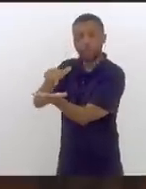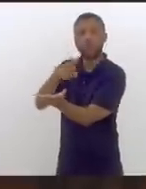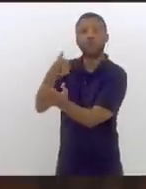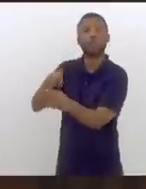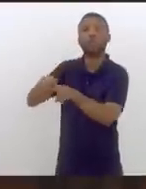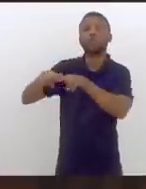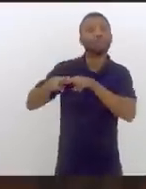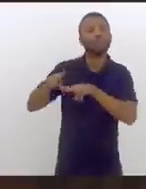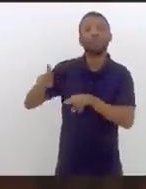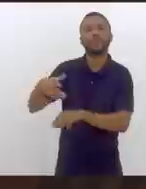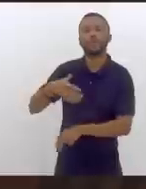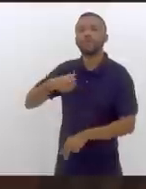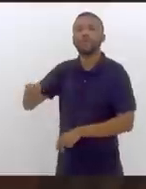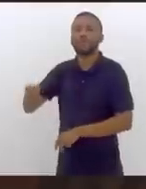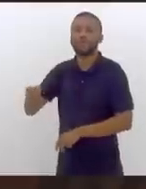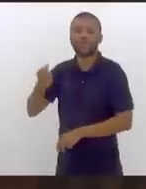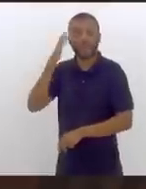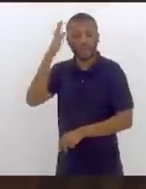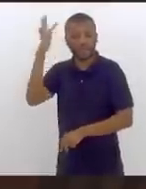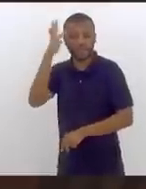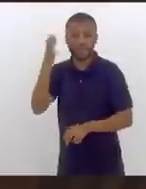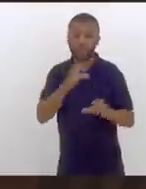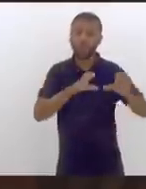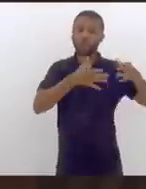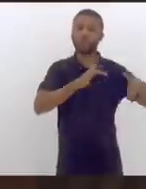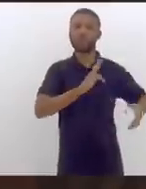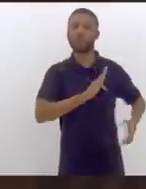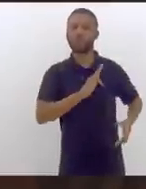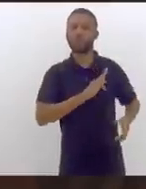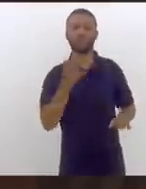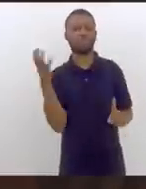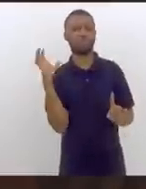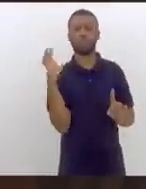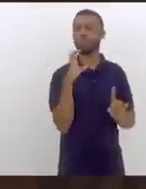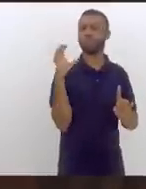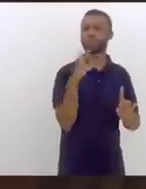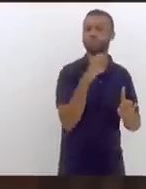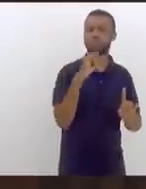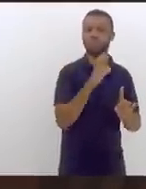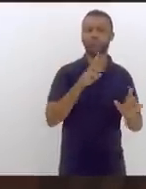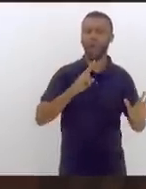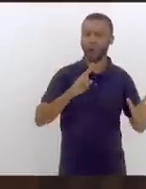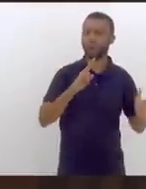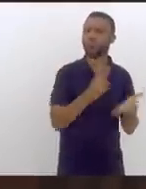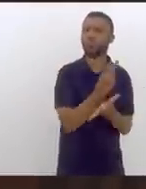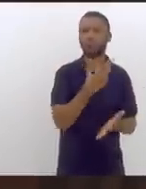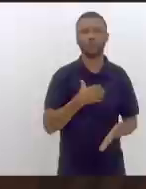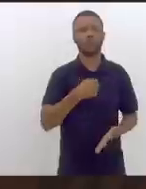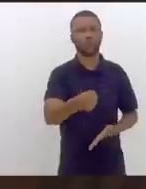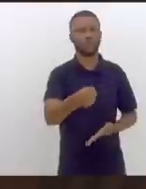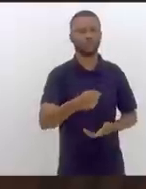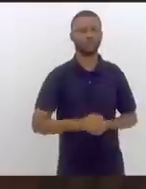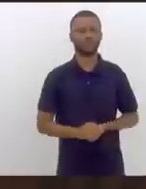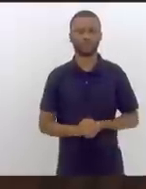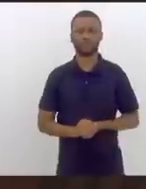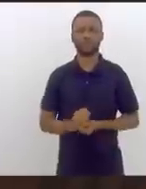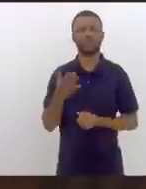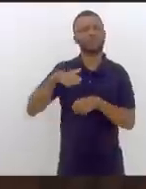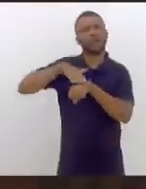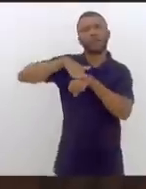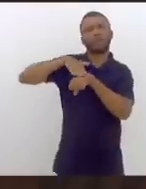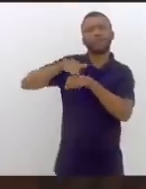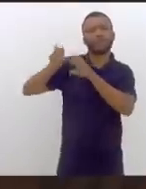pressão exatamente essa pressão hoje que tem feito várias pessoas cometerem suicídio eu tava conversando exatamente sobre isso